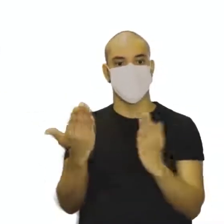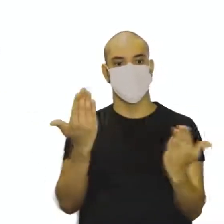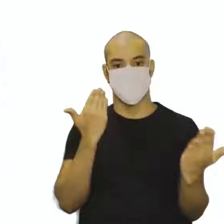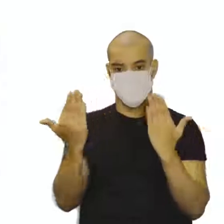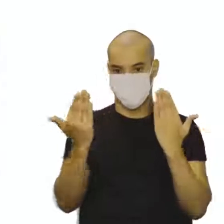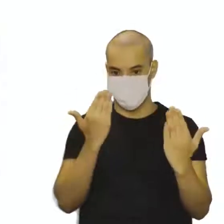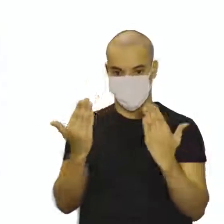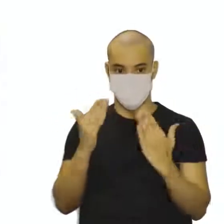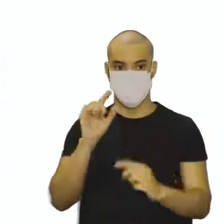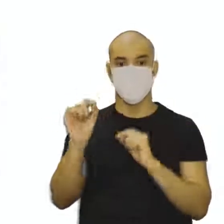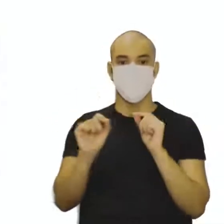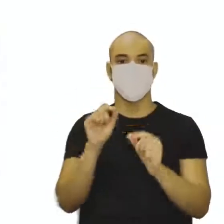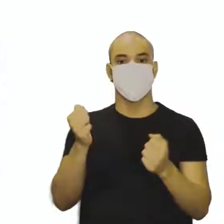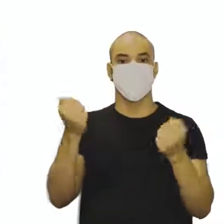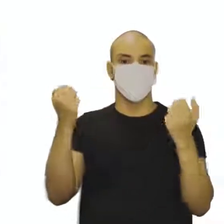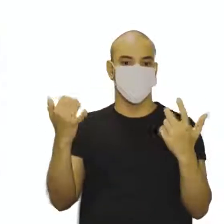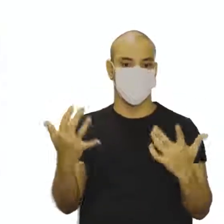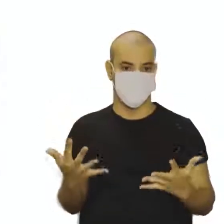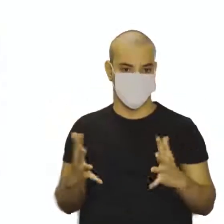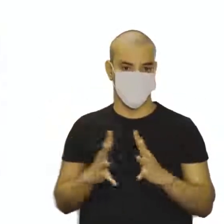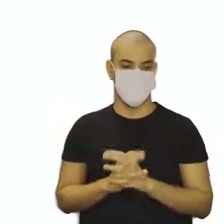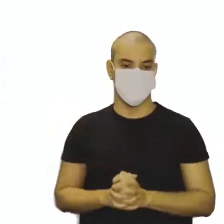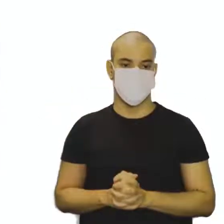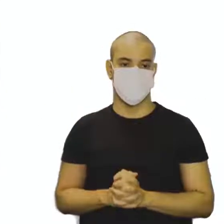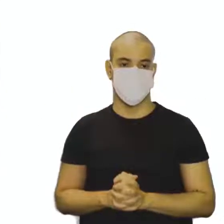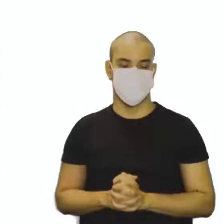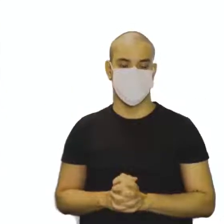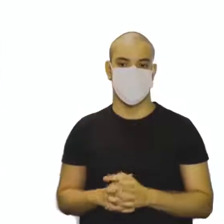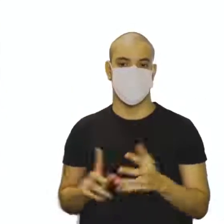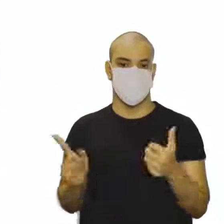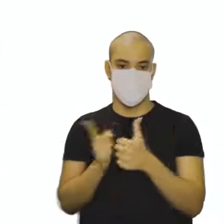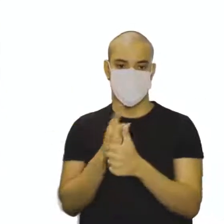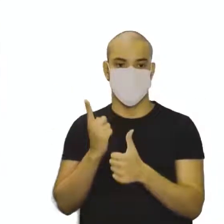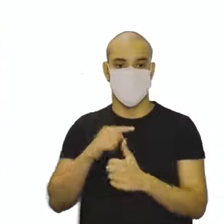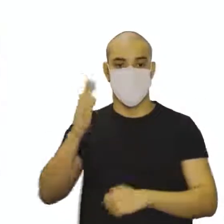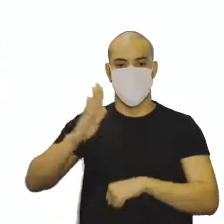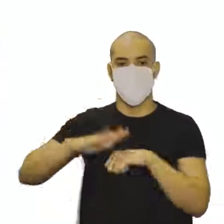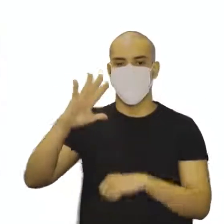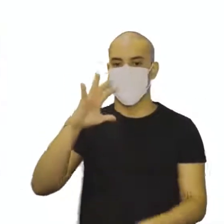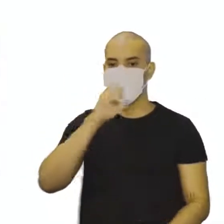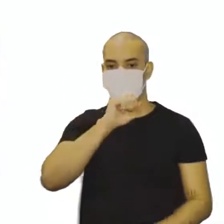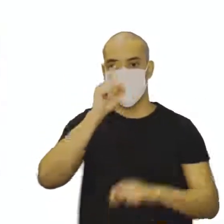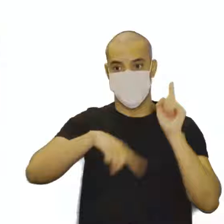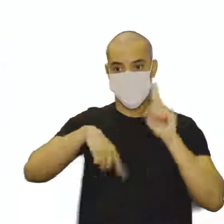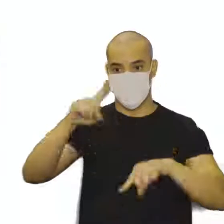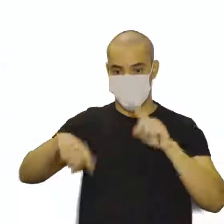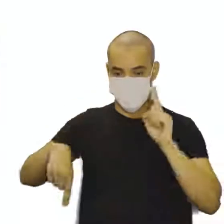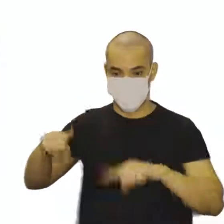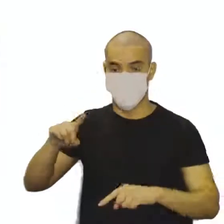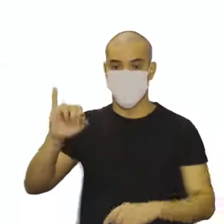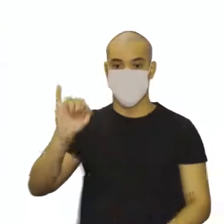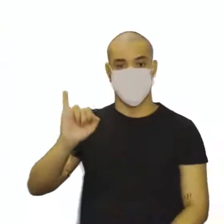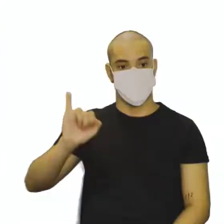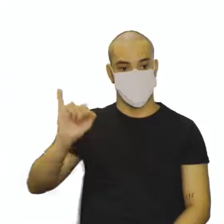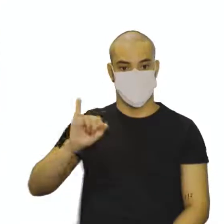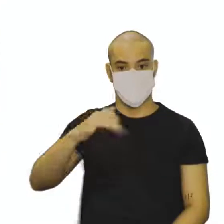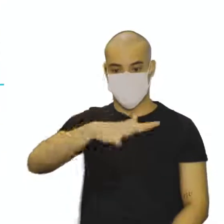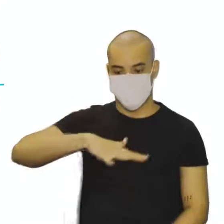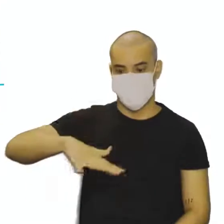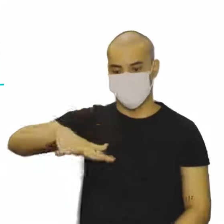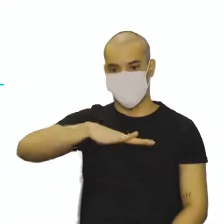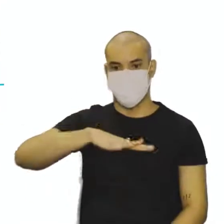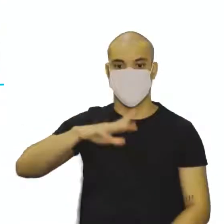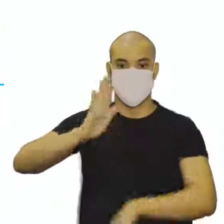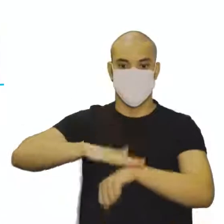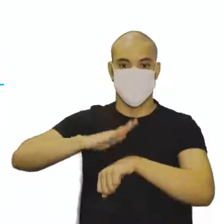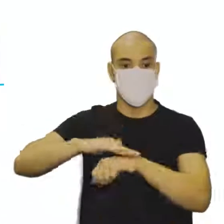aos capacitores, o que a gente pode falar? Bom, quanto mais rápida a variação da corrente em um espaço de